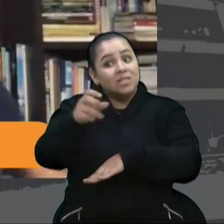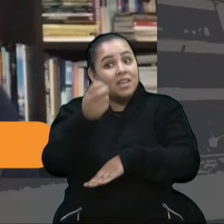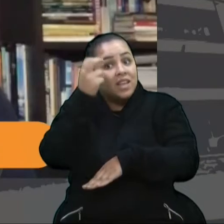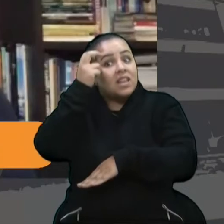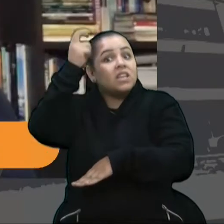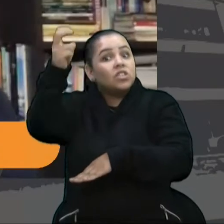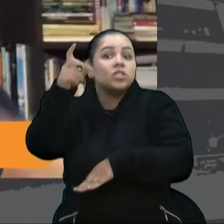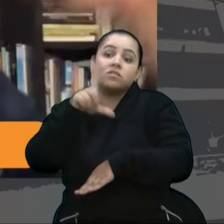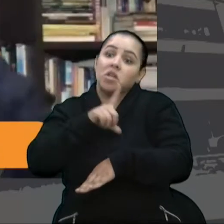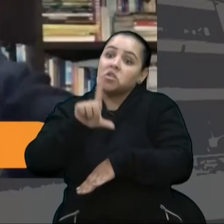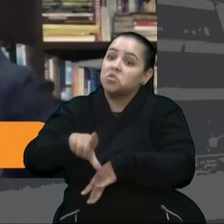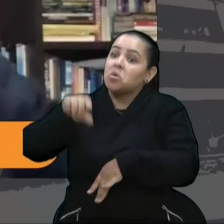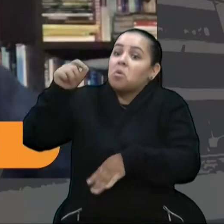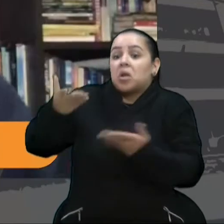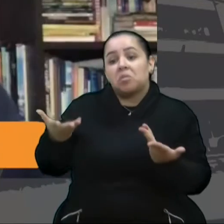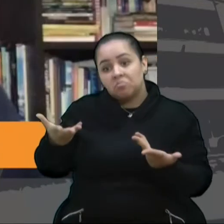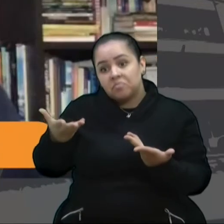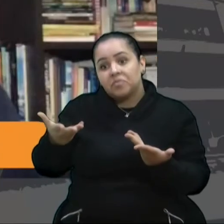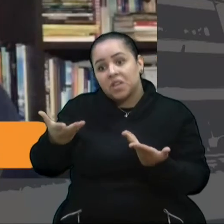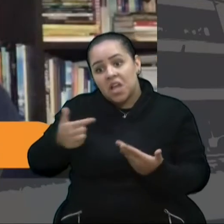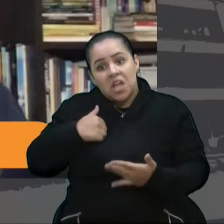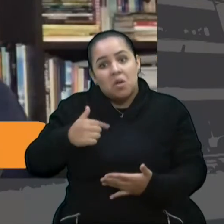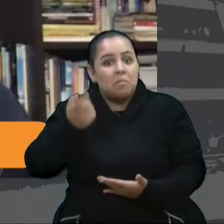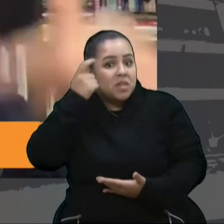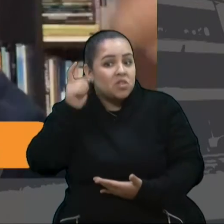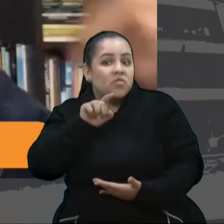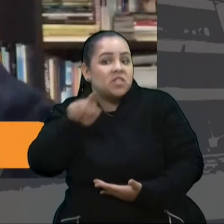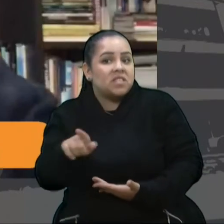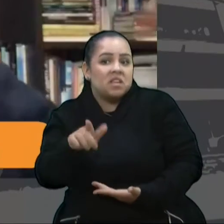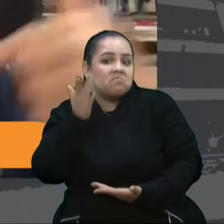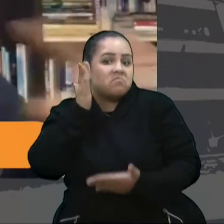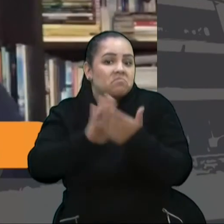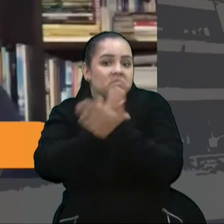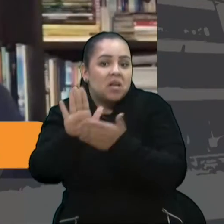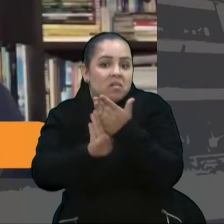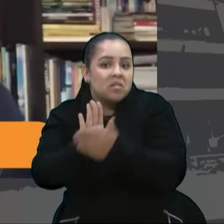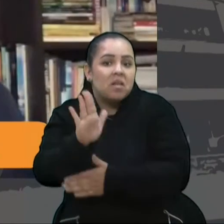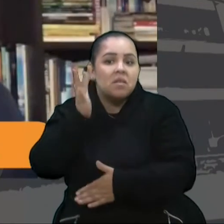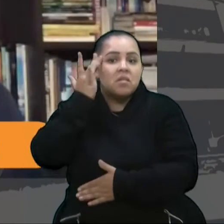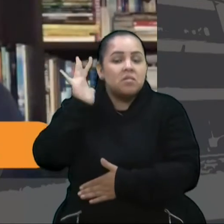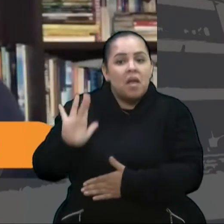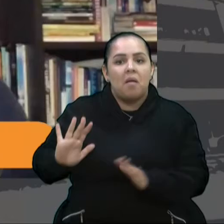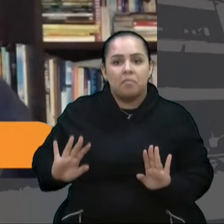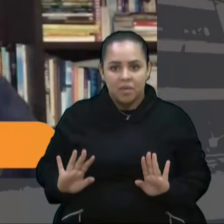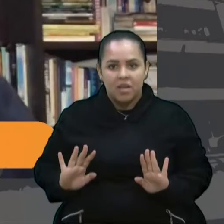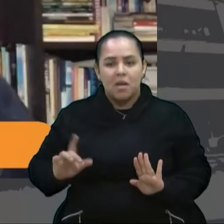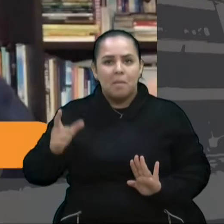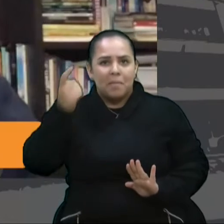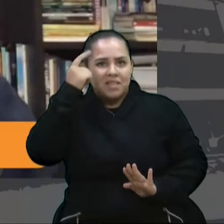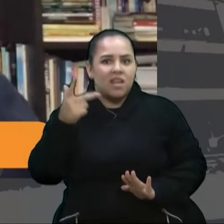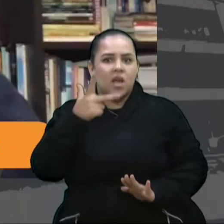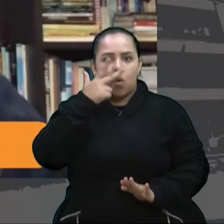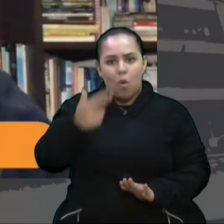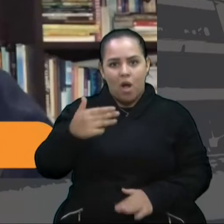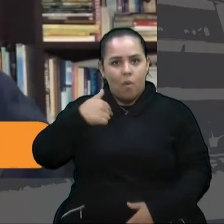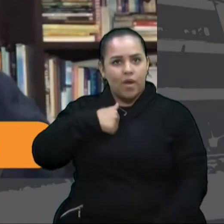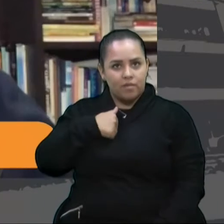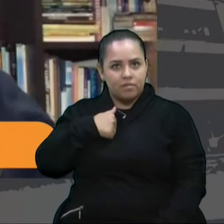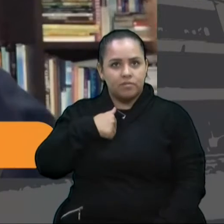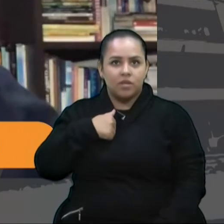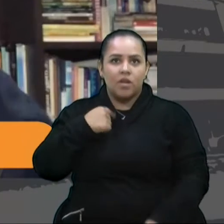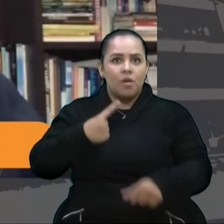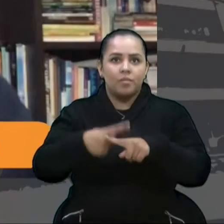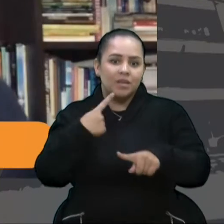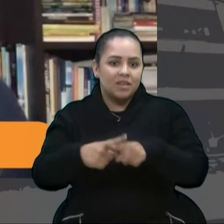eu, arrogante, pensando que você não tem neurônio, você vai ter que pensar como eu penso. Né? Uhum. Tal como é essa imposição do